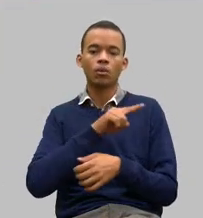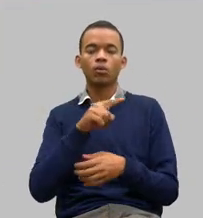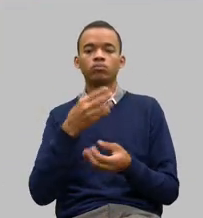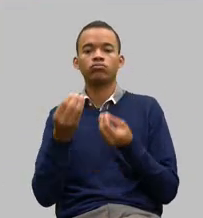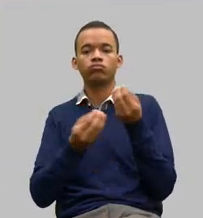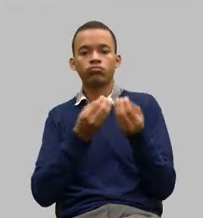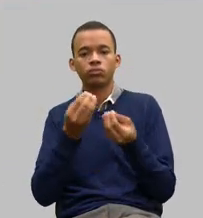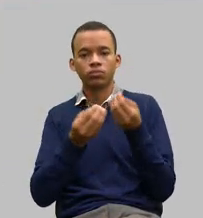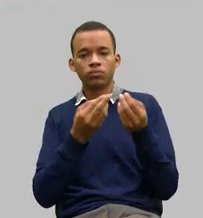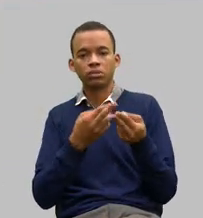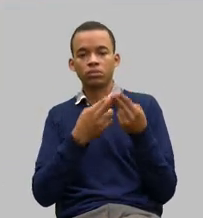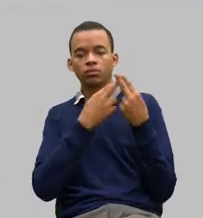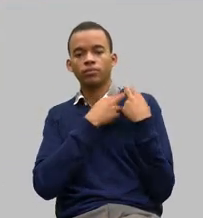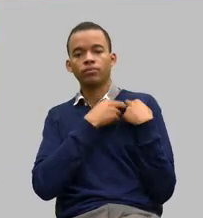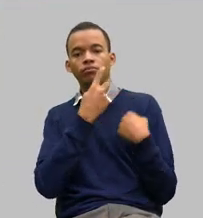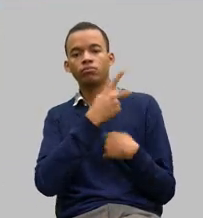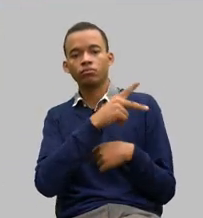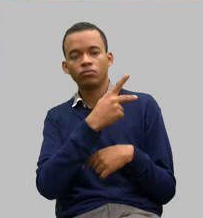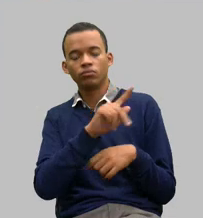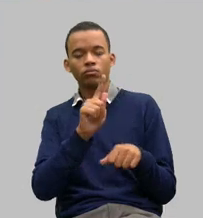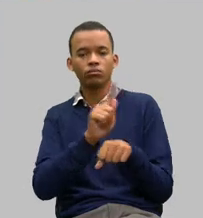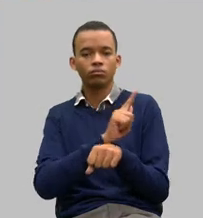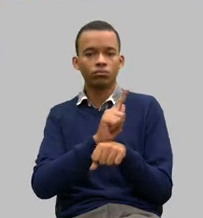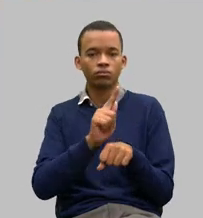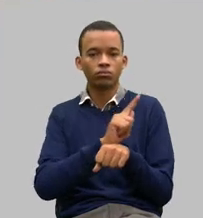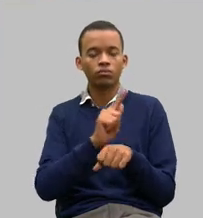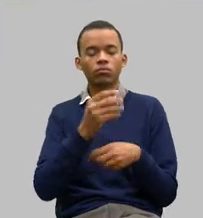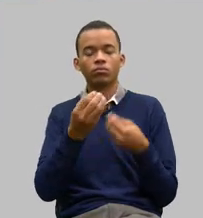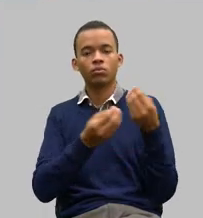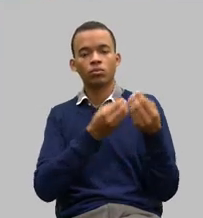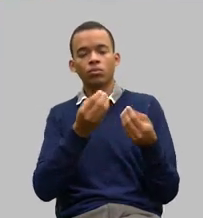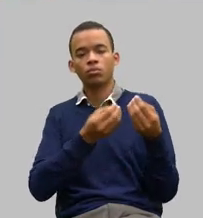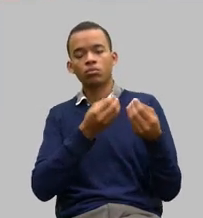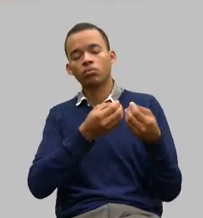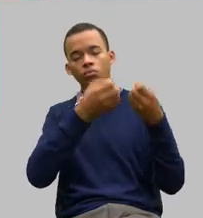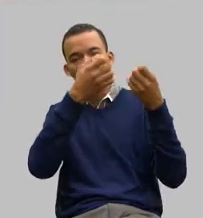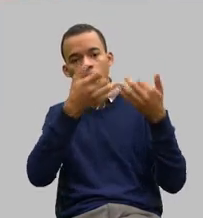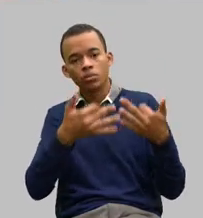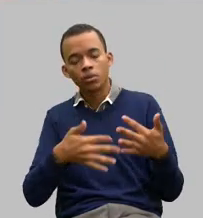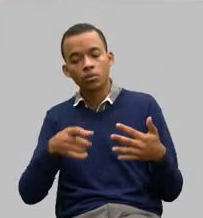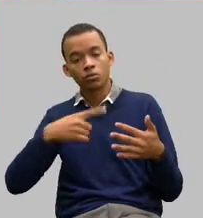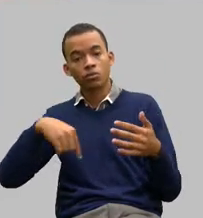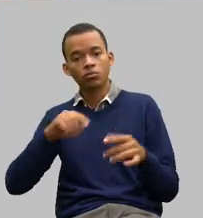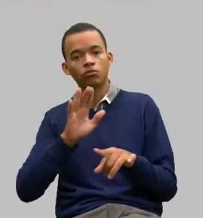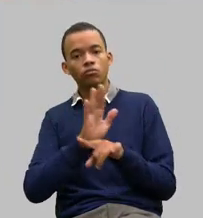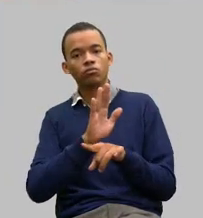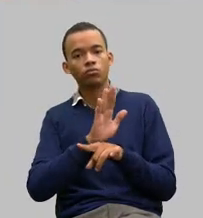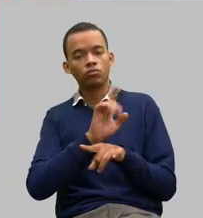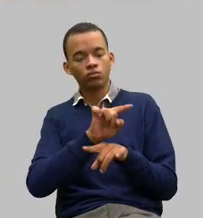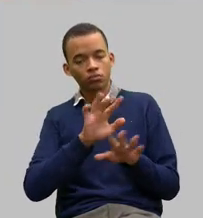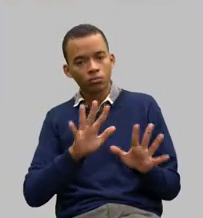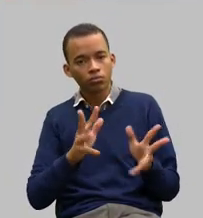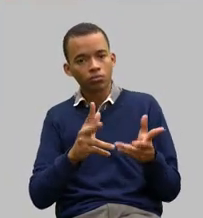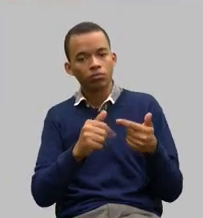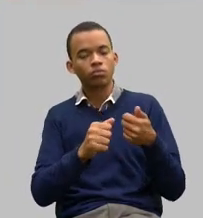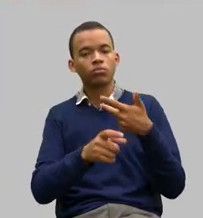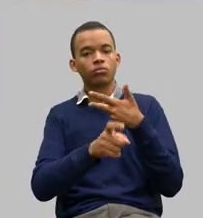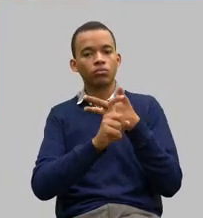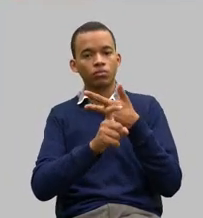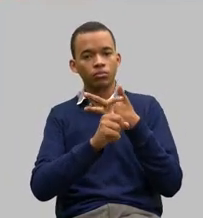respectivas áreas com o objetivo de aprimorar a atuação do Poder Executivo no atendimento às demandas da